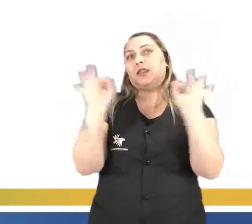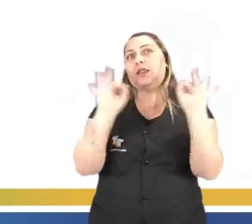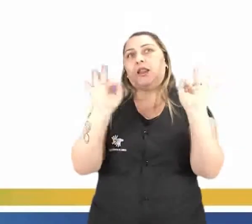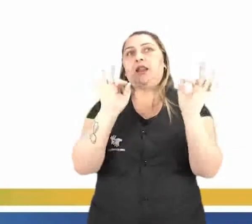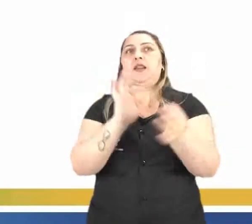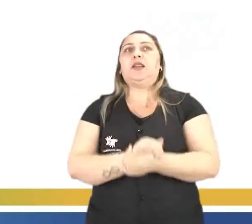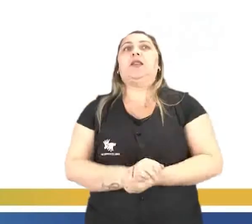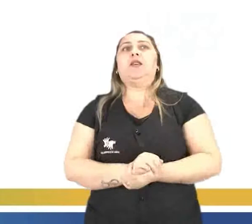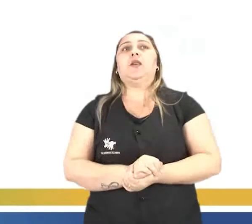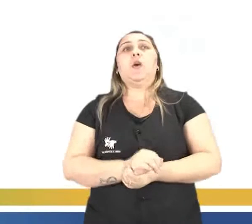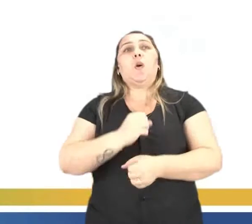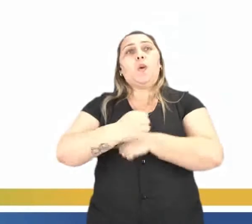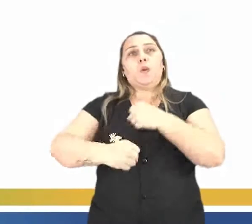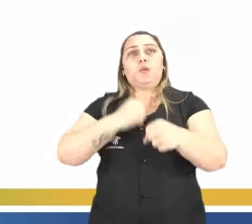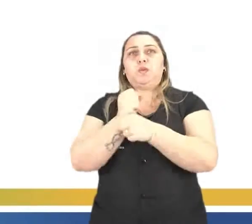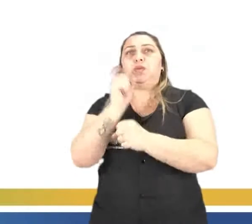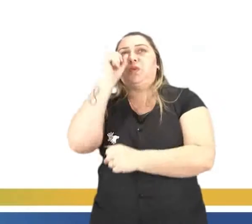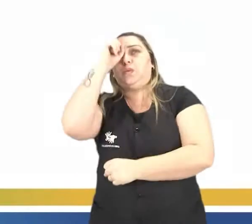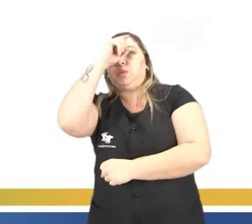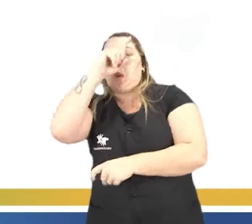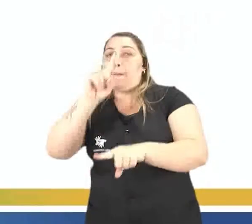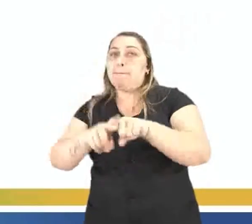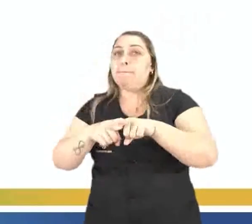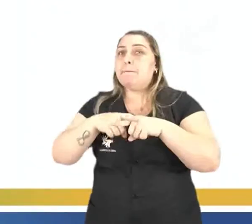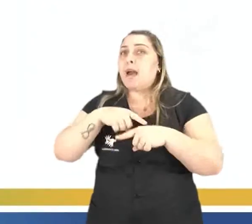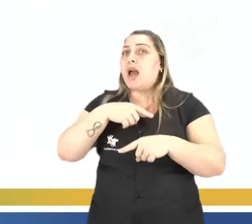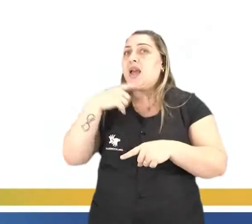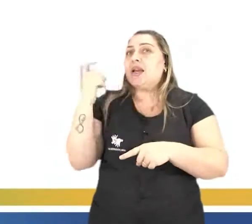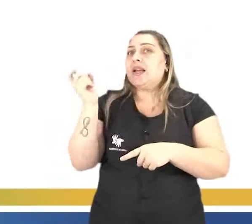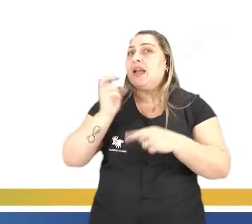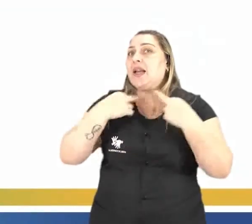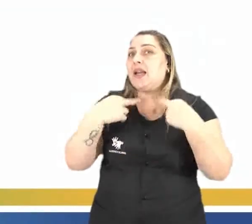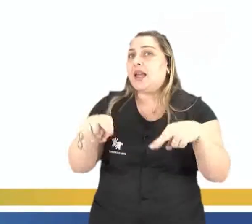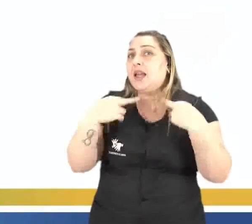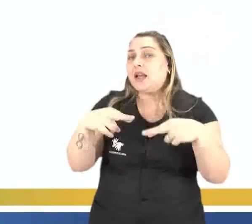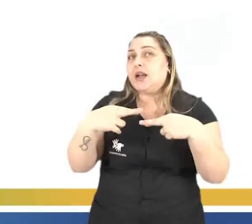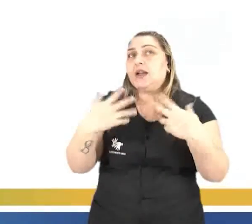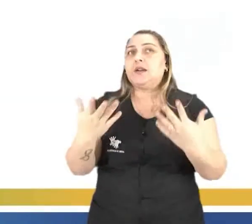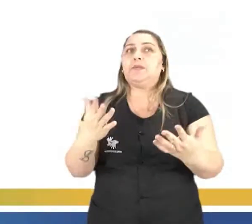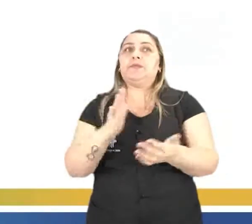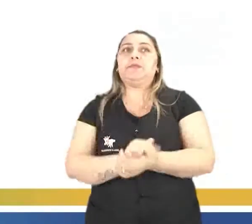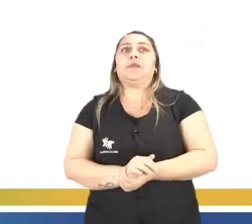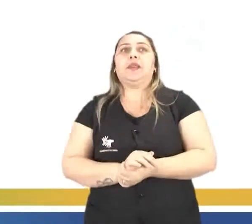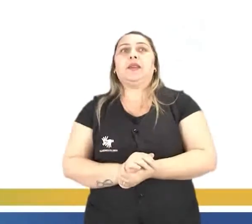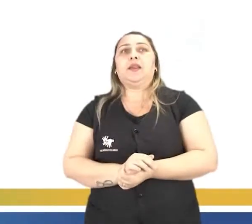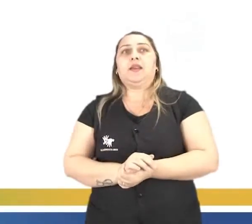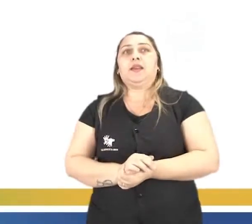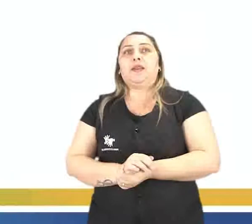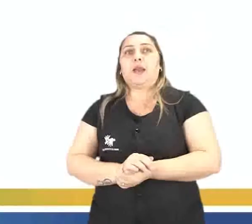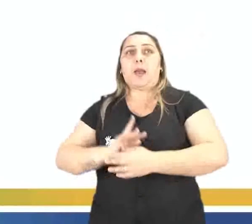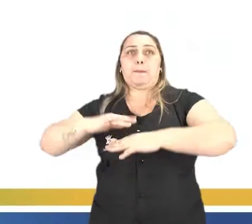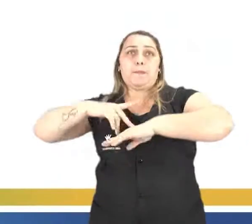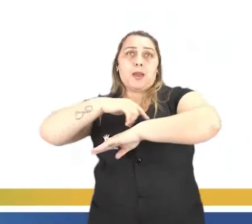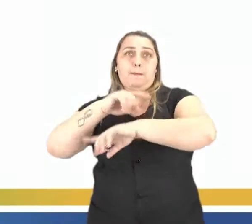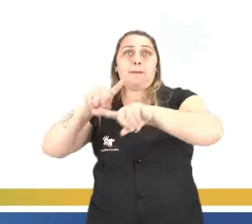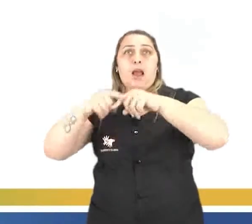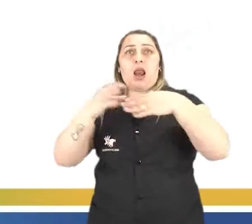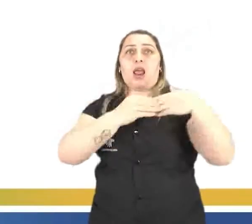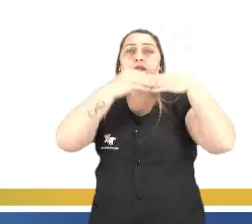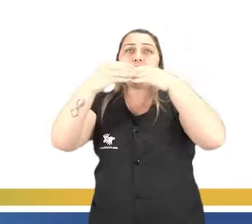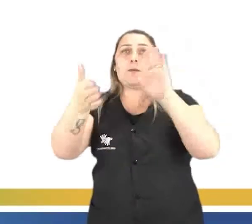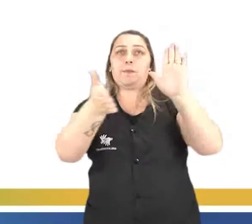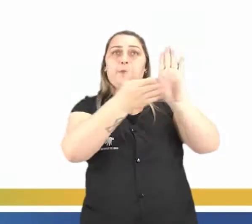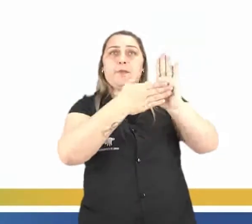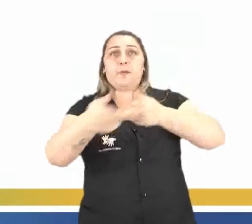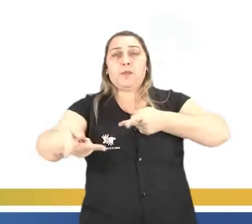bom? Ou, o ano foi difícil, não me queixo, porém. Era mister, pois, levar o